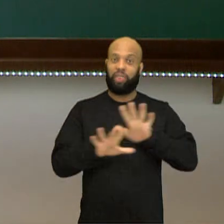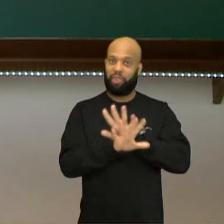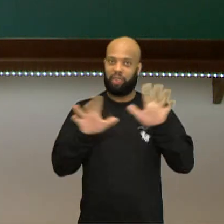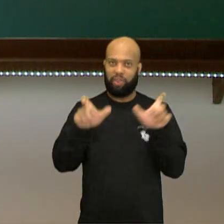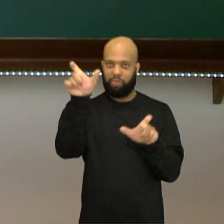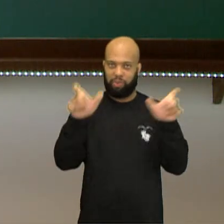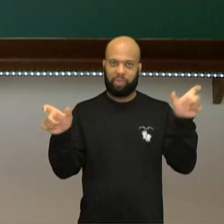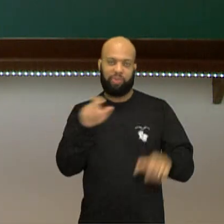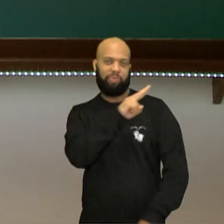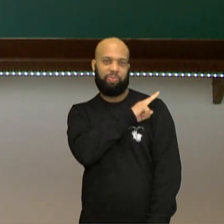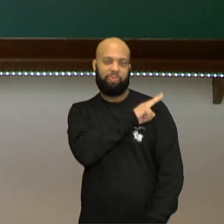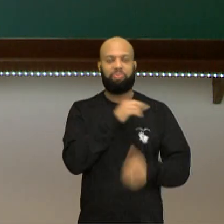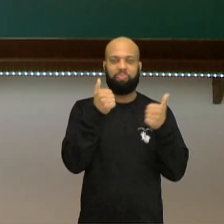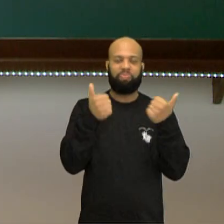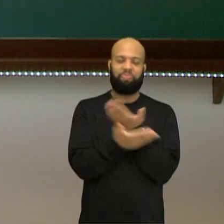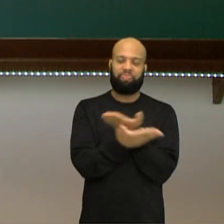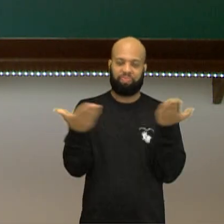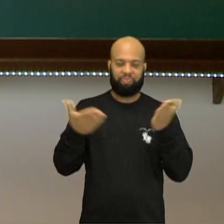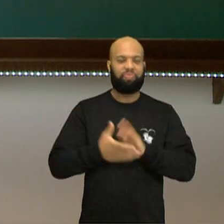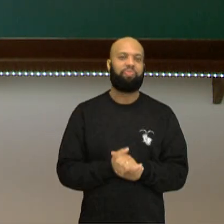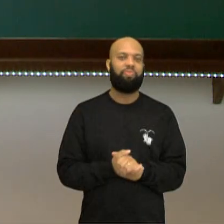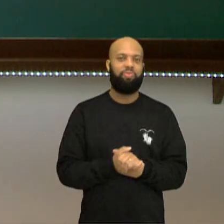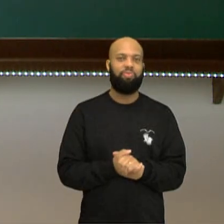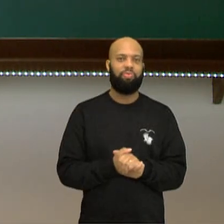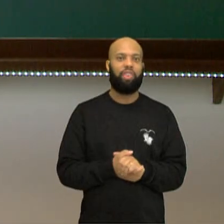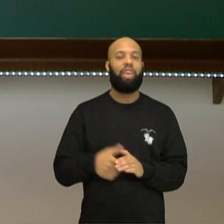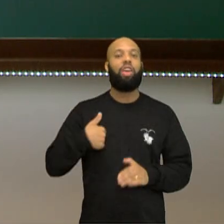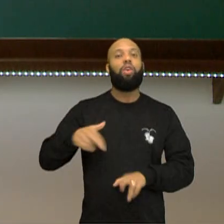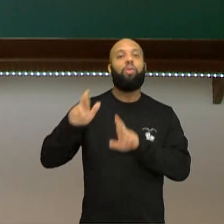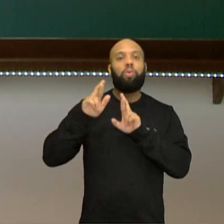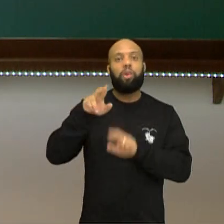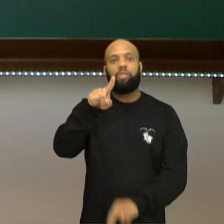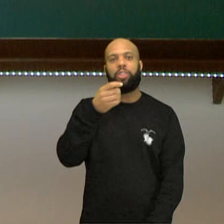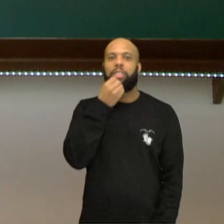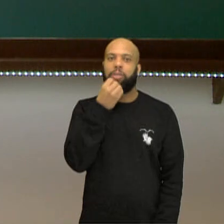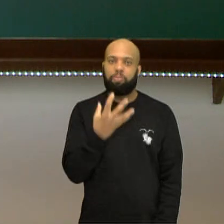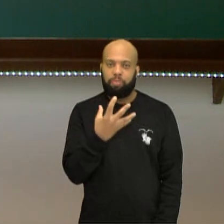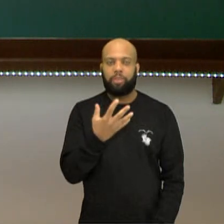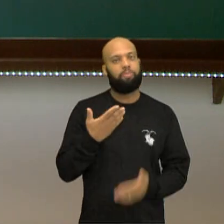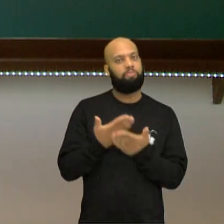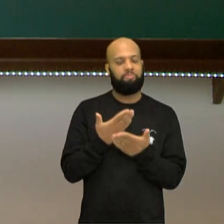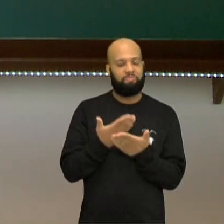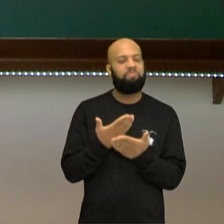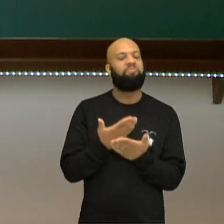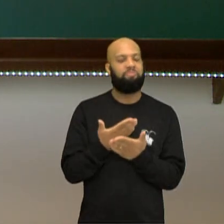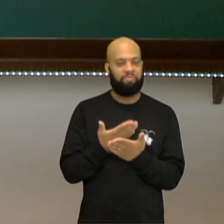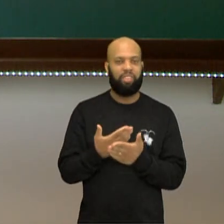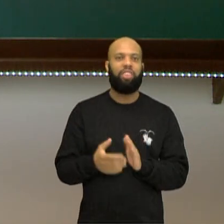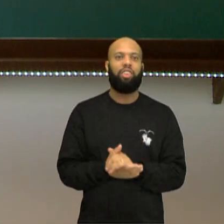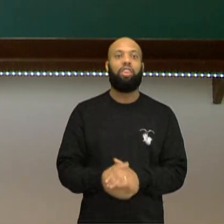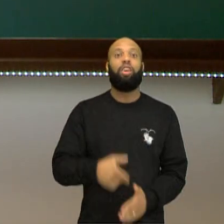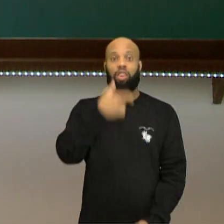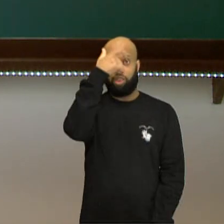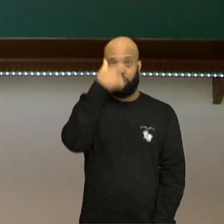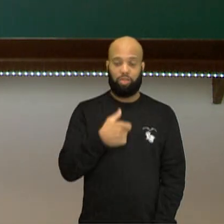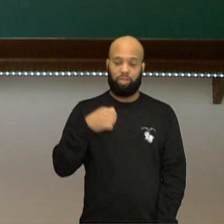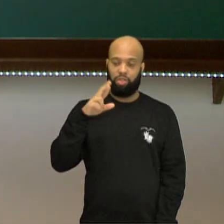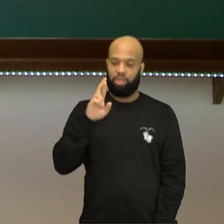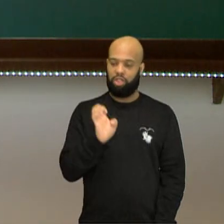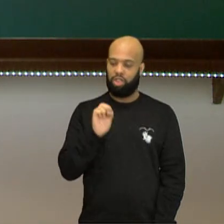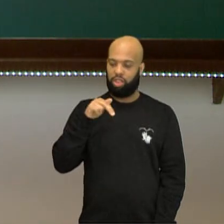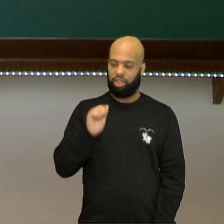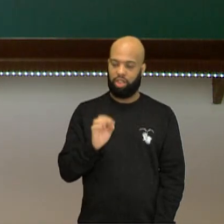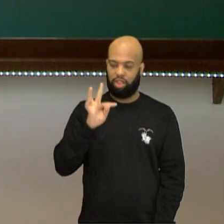Olá, pessoal da segunda série, tudo bem com vocês? Espero que vocês estejam muito bem, estudando bastante. Eu sou a professora Renata